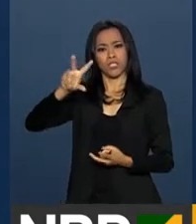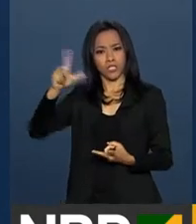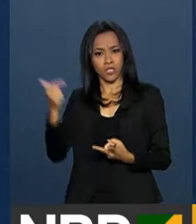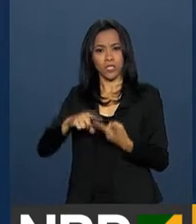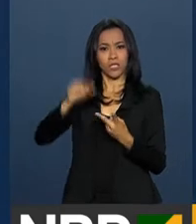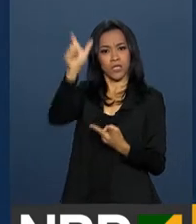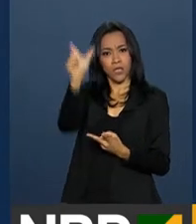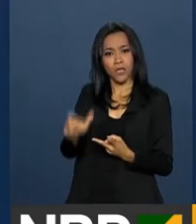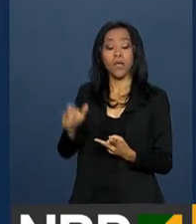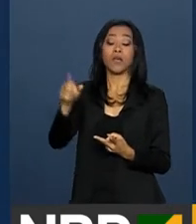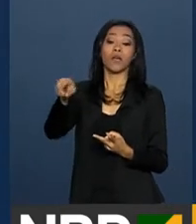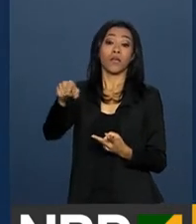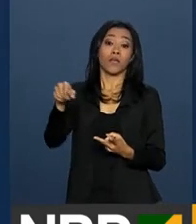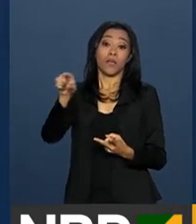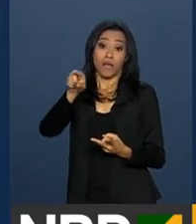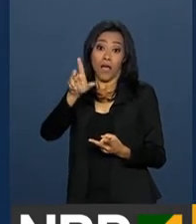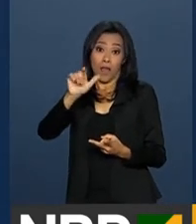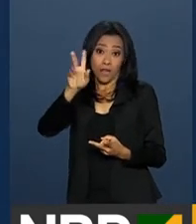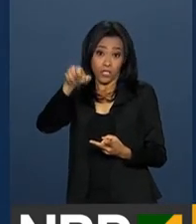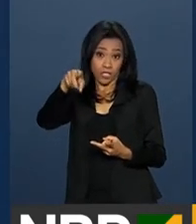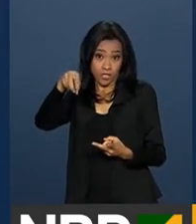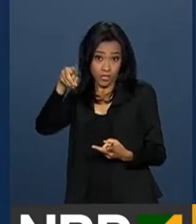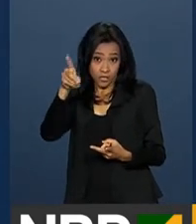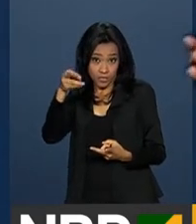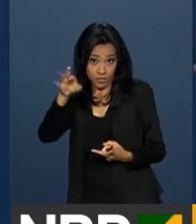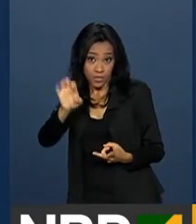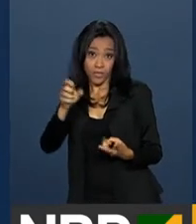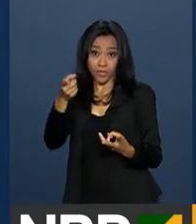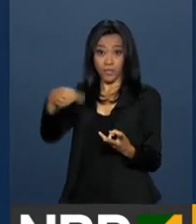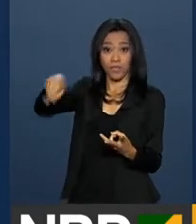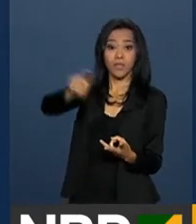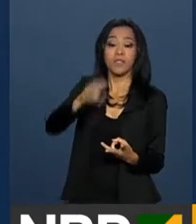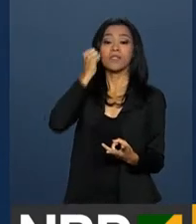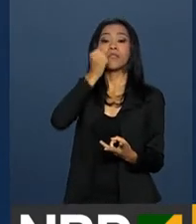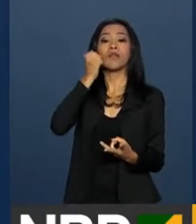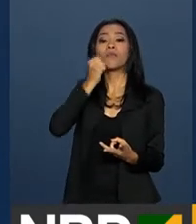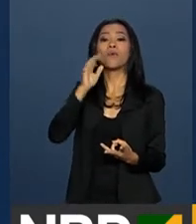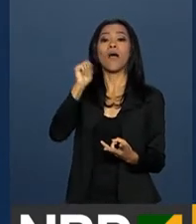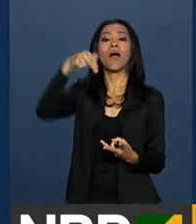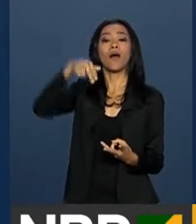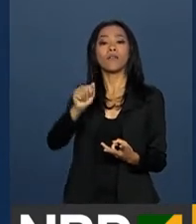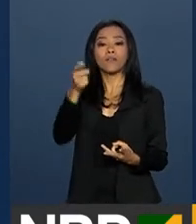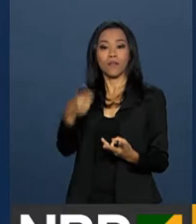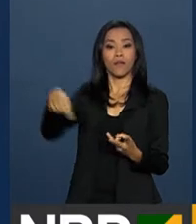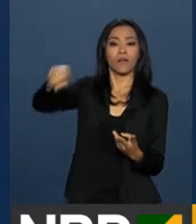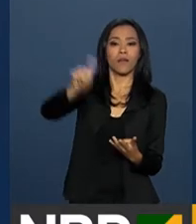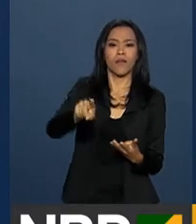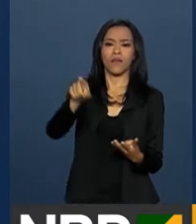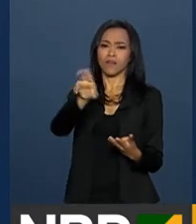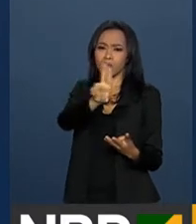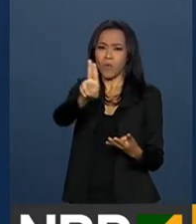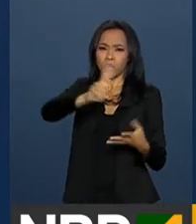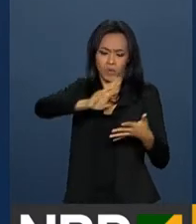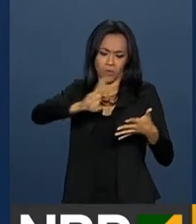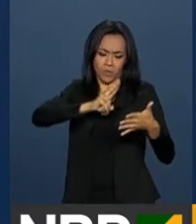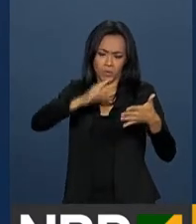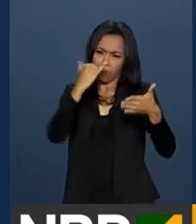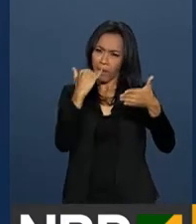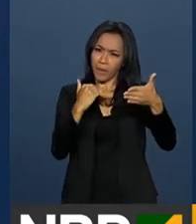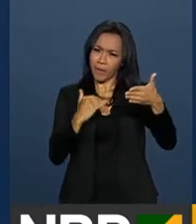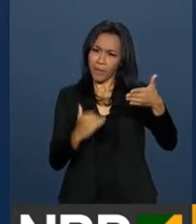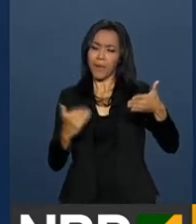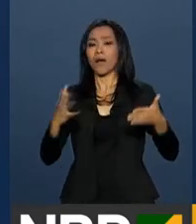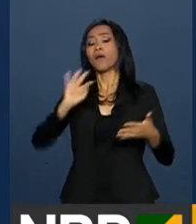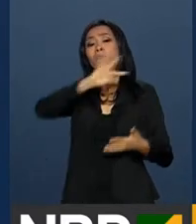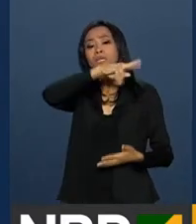Duarte, o Vinícius Lúmers, o Alexandre Baldi, a senadora Ana Amélia, que está aqui, o Darcy Peronde, os presidentes dos